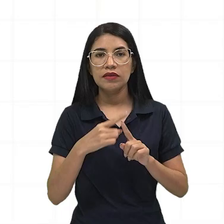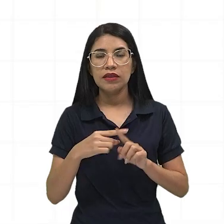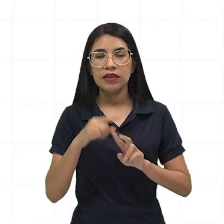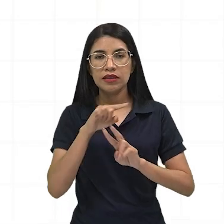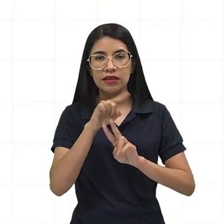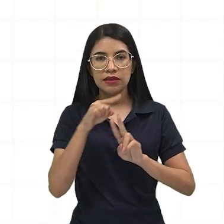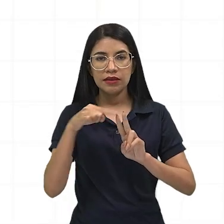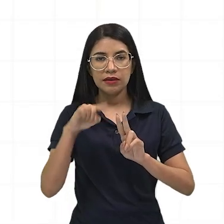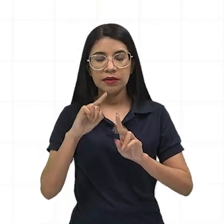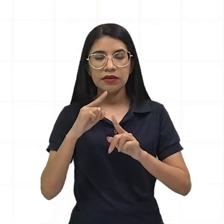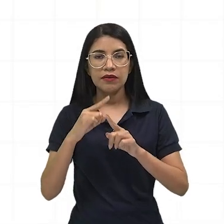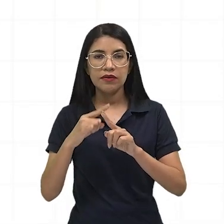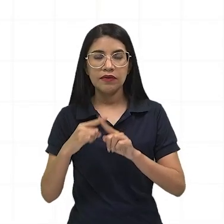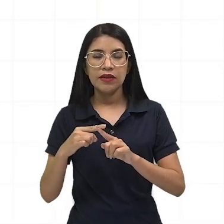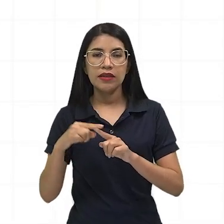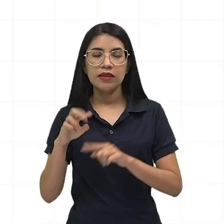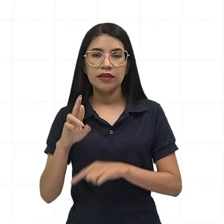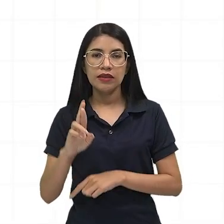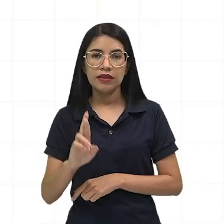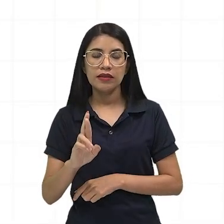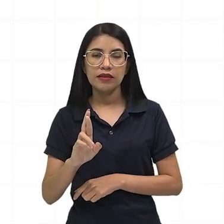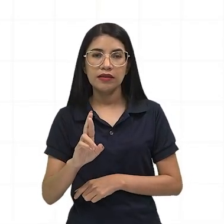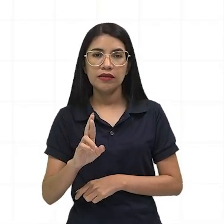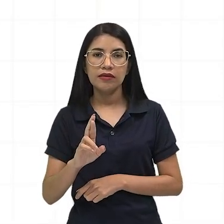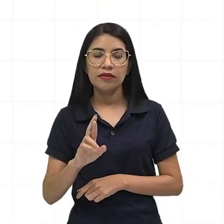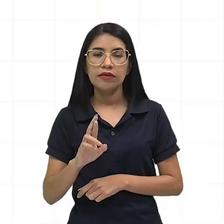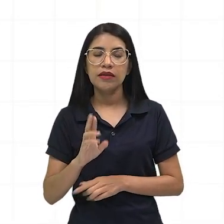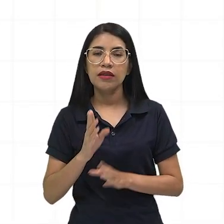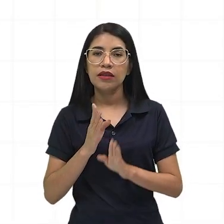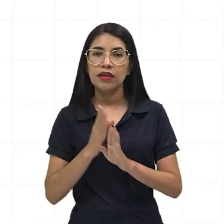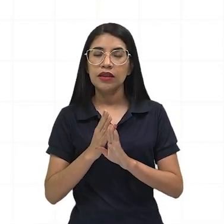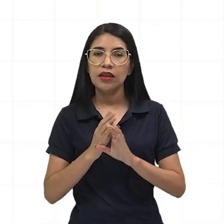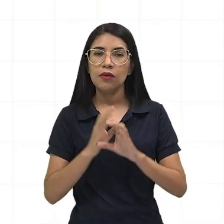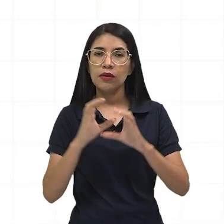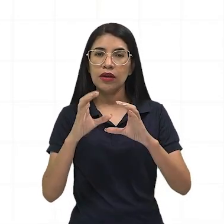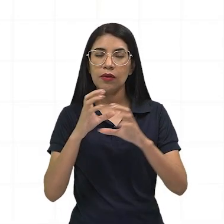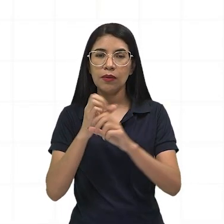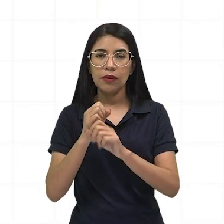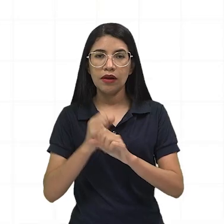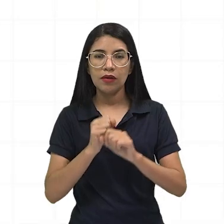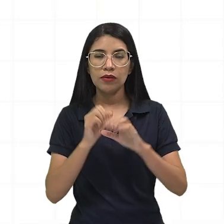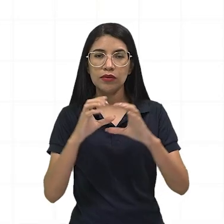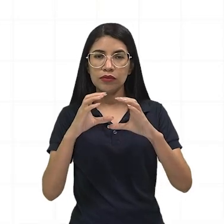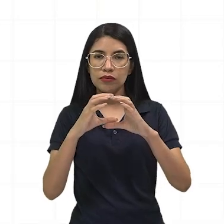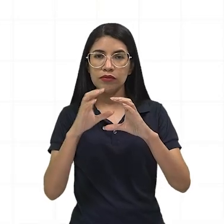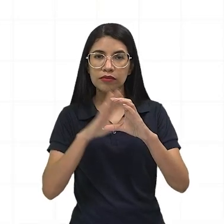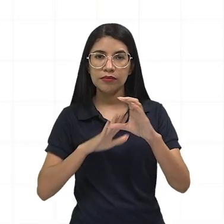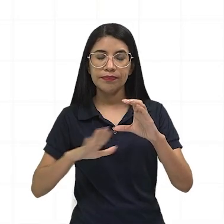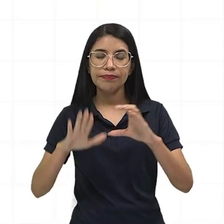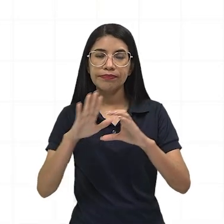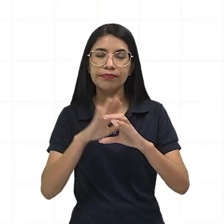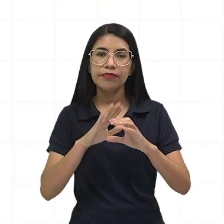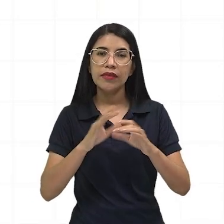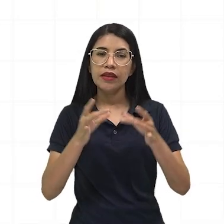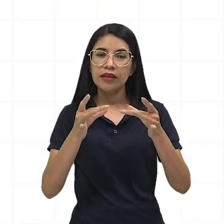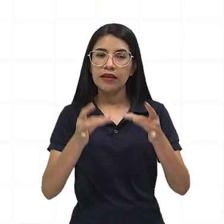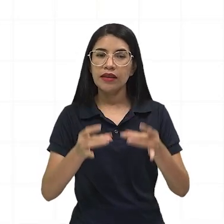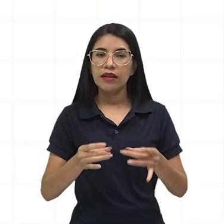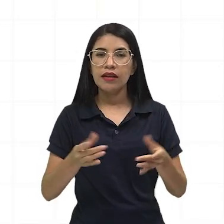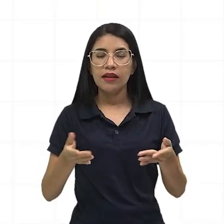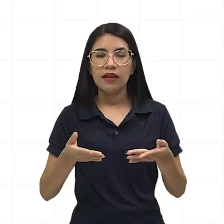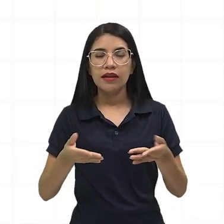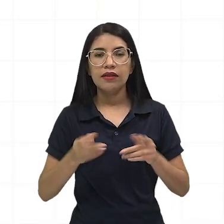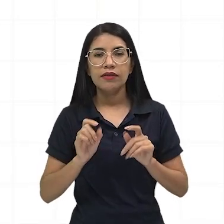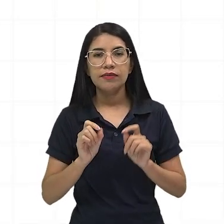Esse é o perímetro do círculo. Beleza? Então, vamos ver agora isso mais em detalhes.